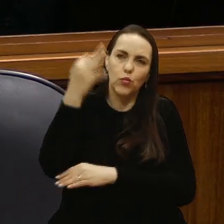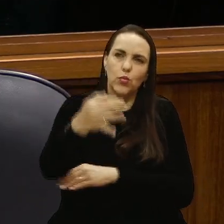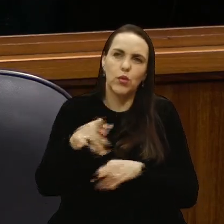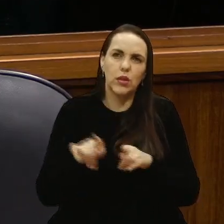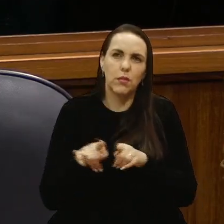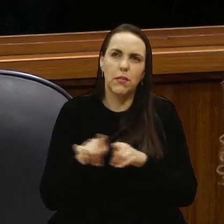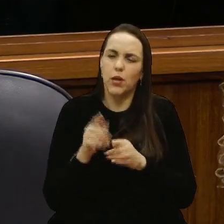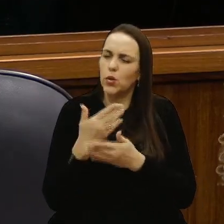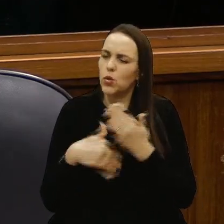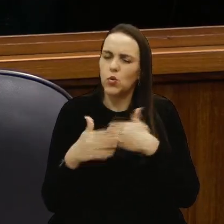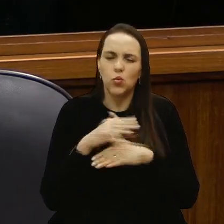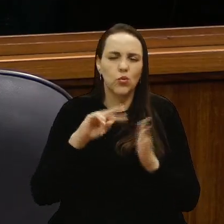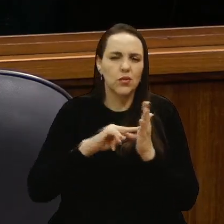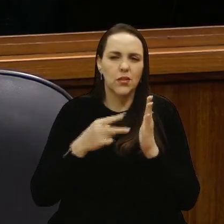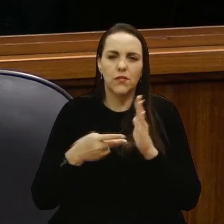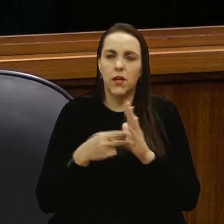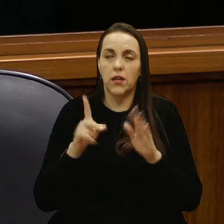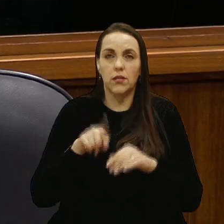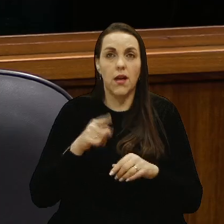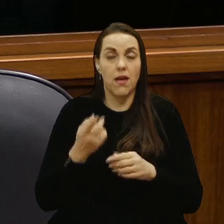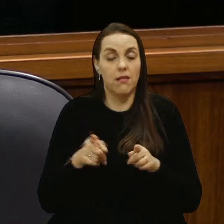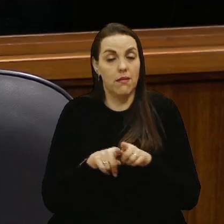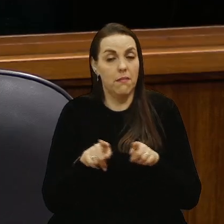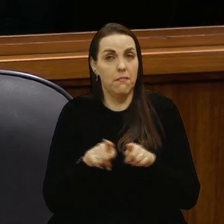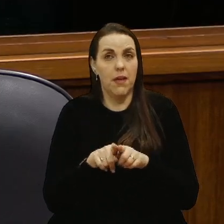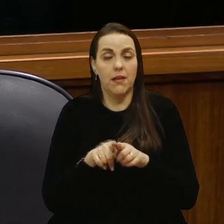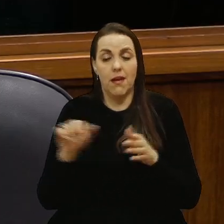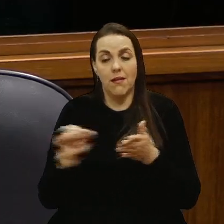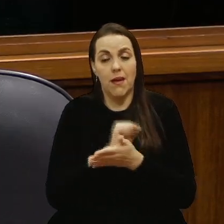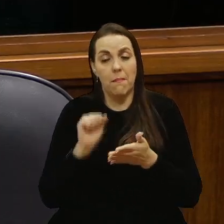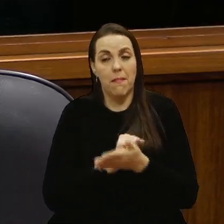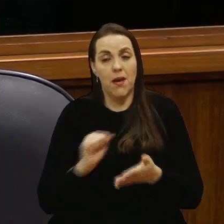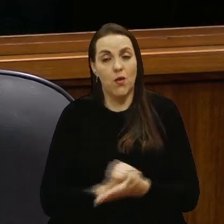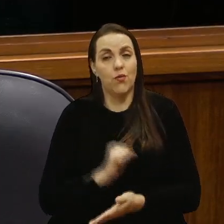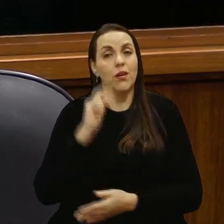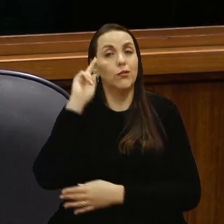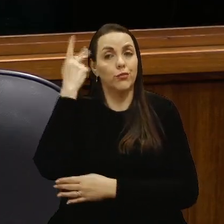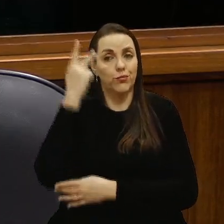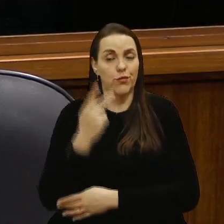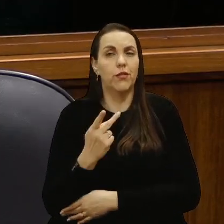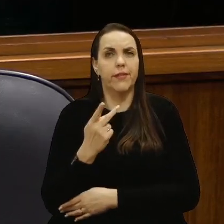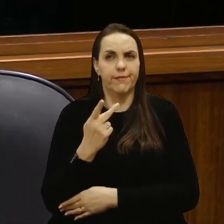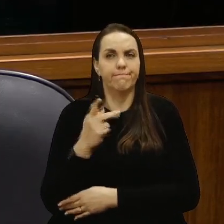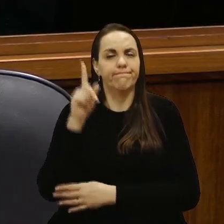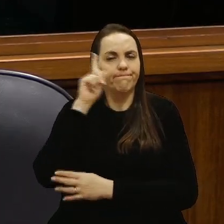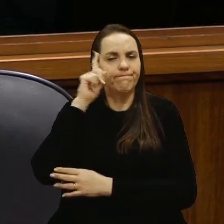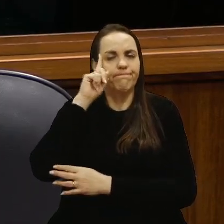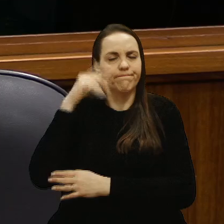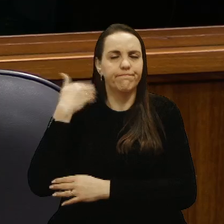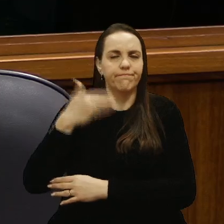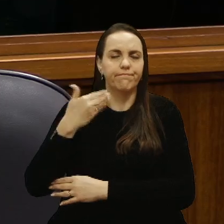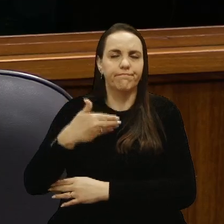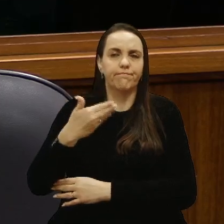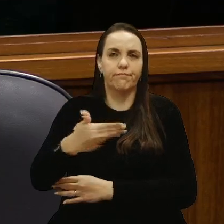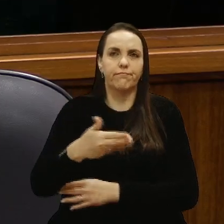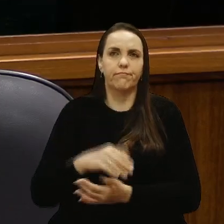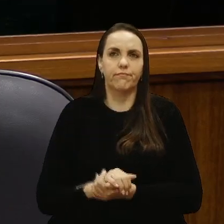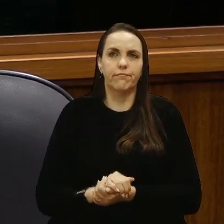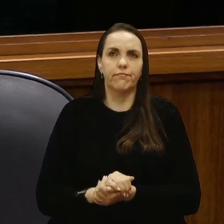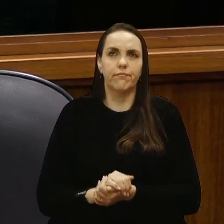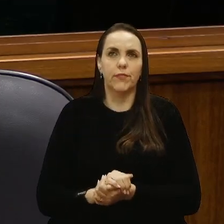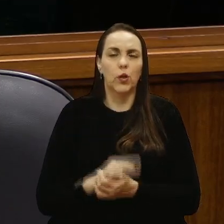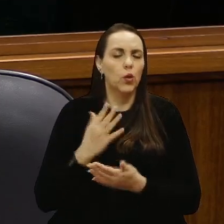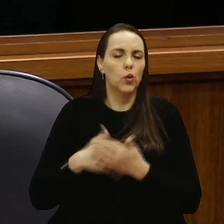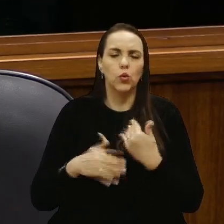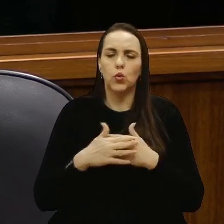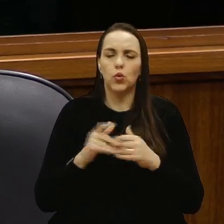que significa, inclusive, o apagamento de uma história que a cada dia mais, tudo aquilo que a gente faz,